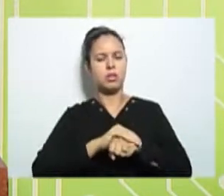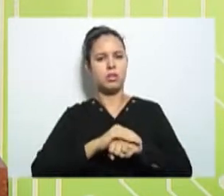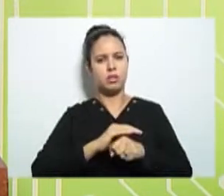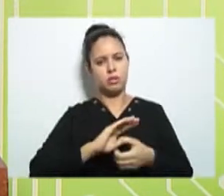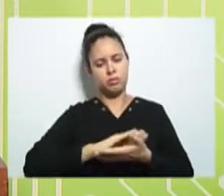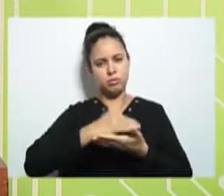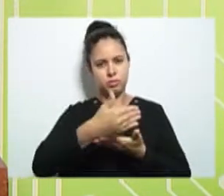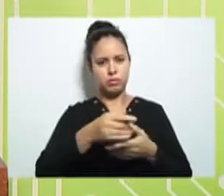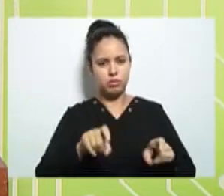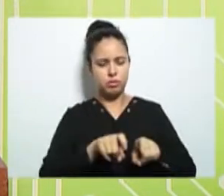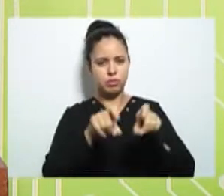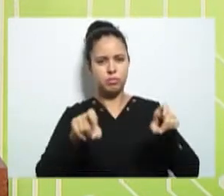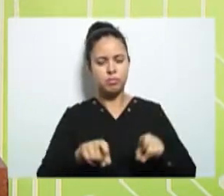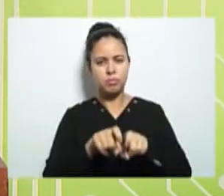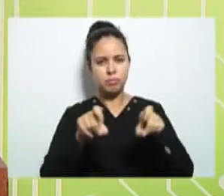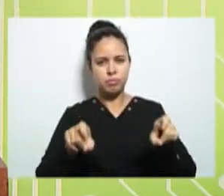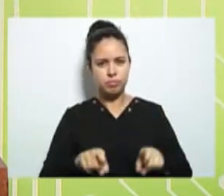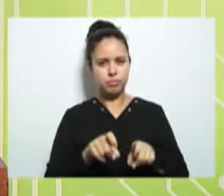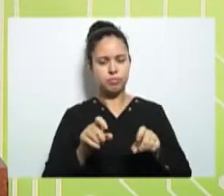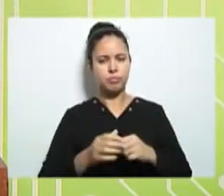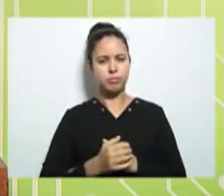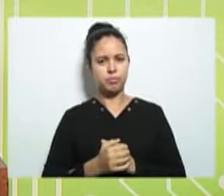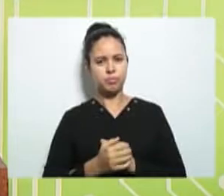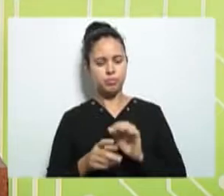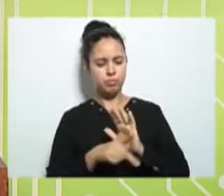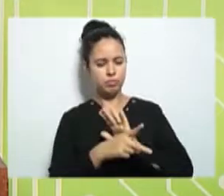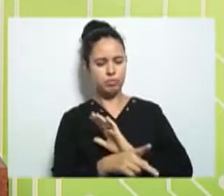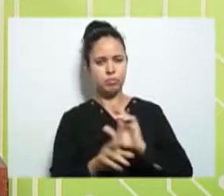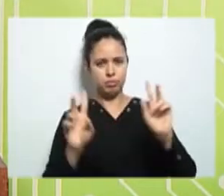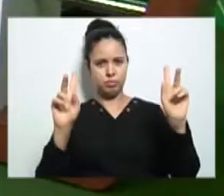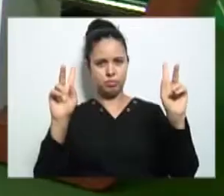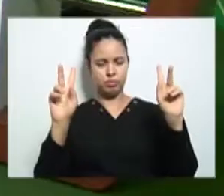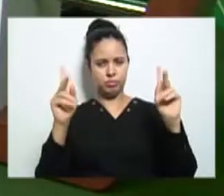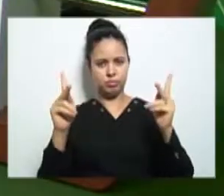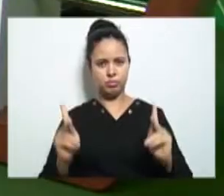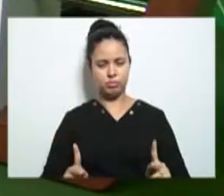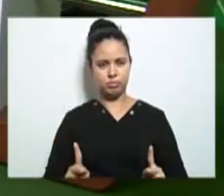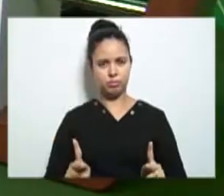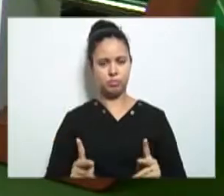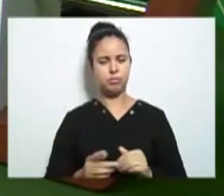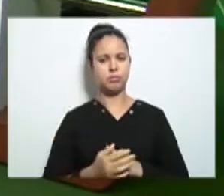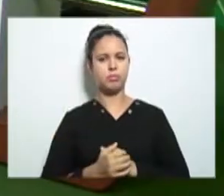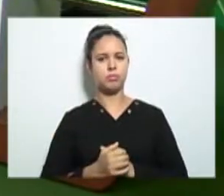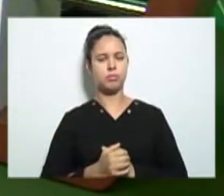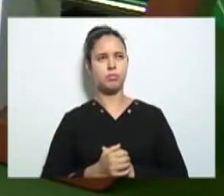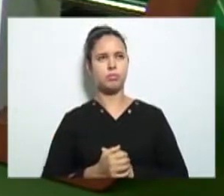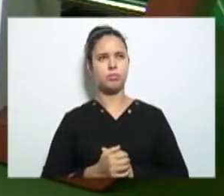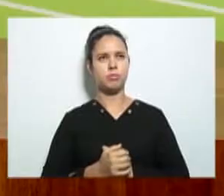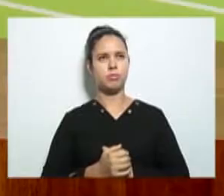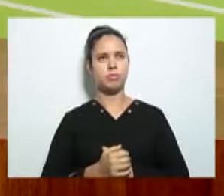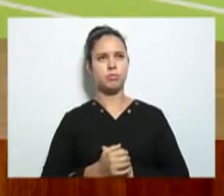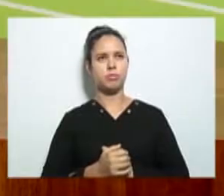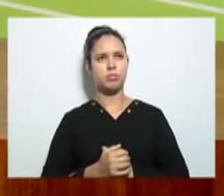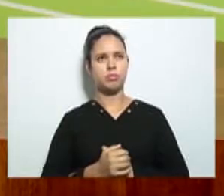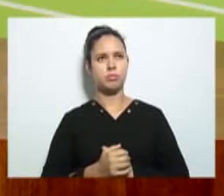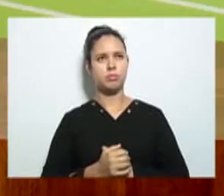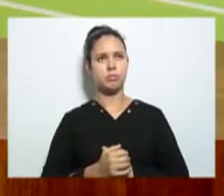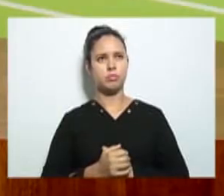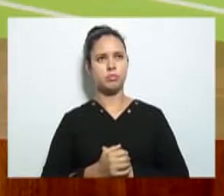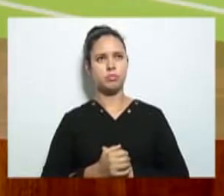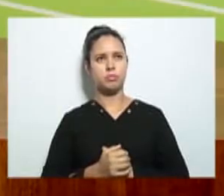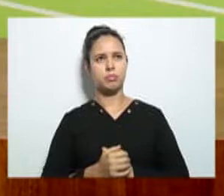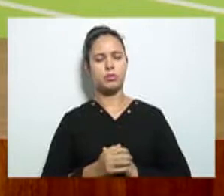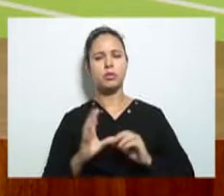no seu computador, a gente chama de hardware. Ou então, né, professor, aquele pequeno ditadozinho, tudo aquilo que a gente às vezes está com raiva, vai lá e dá